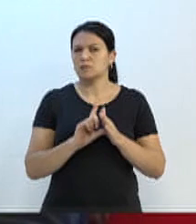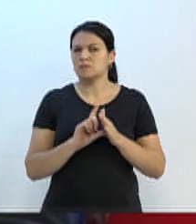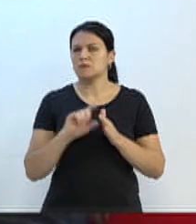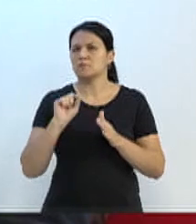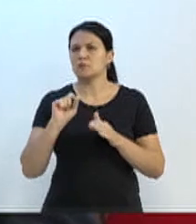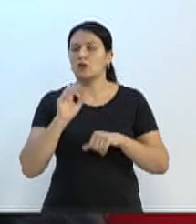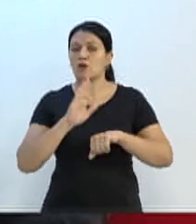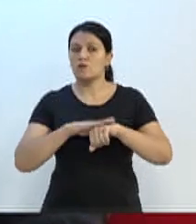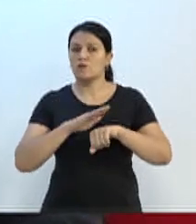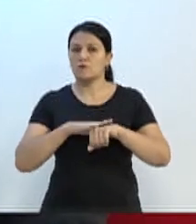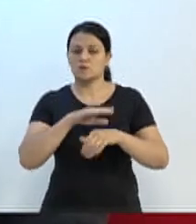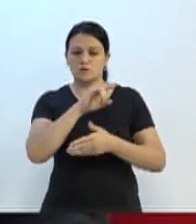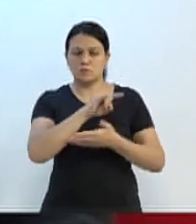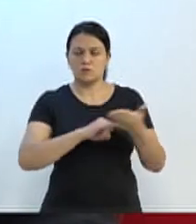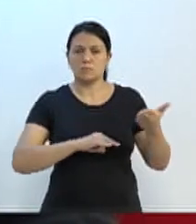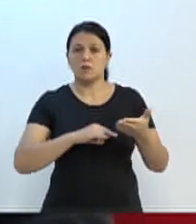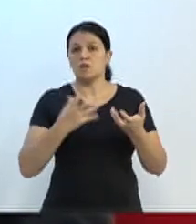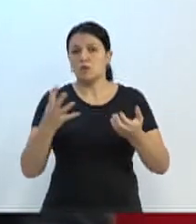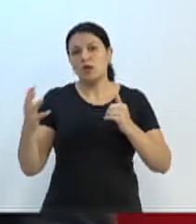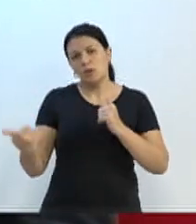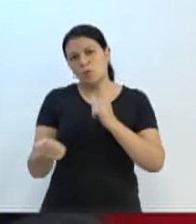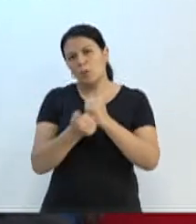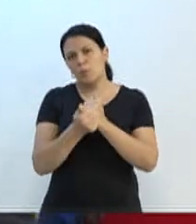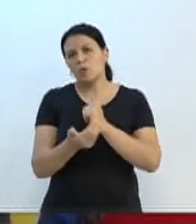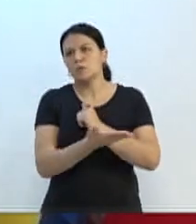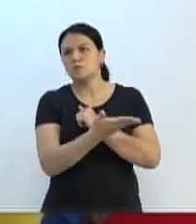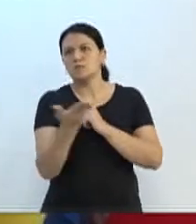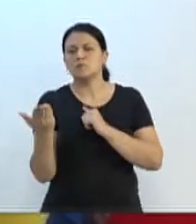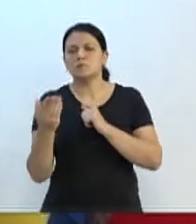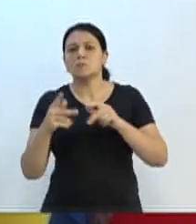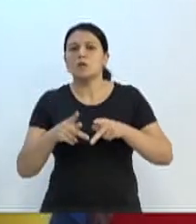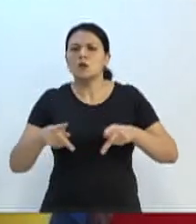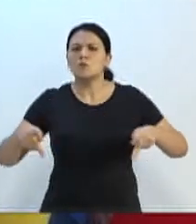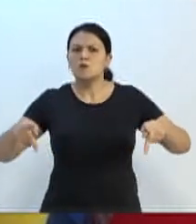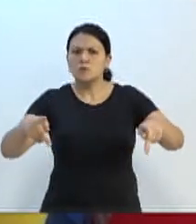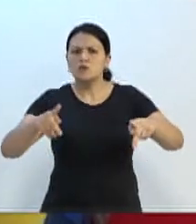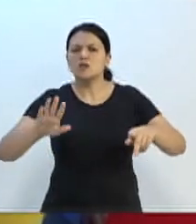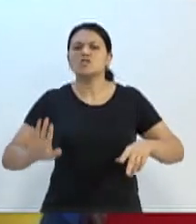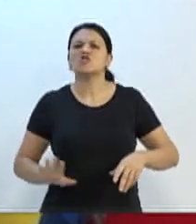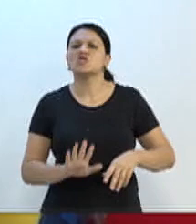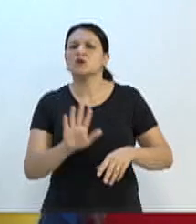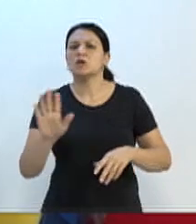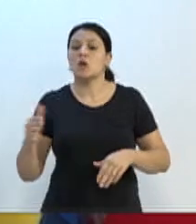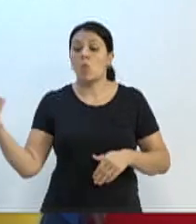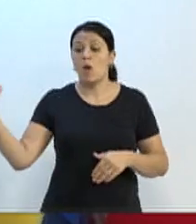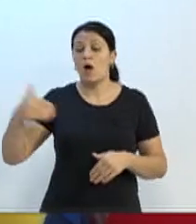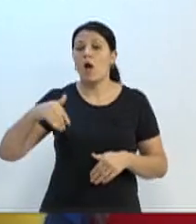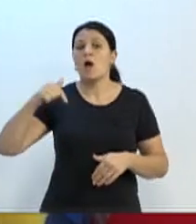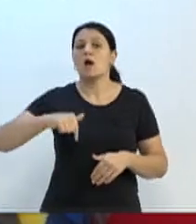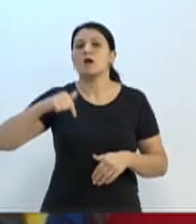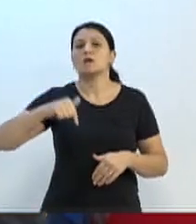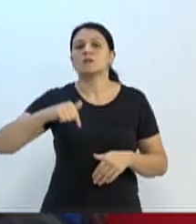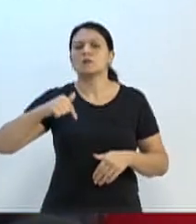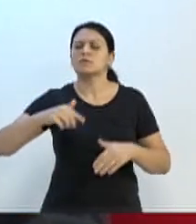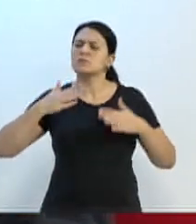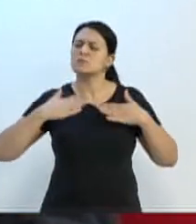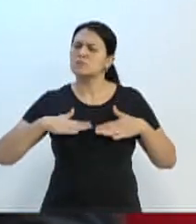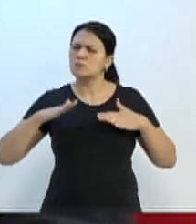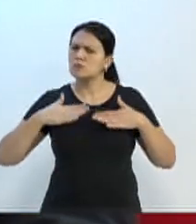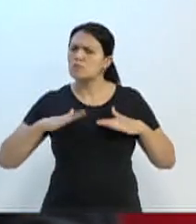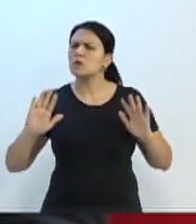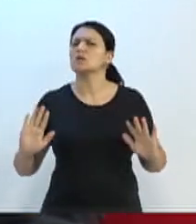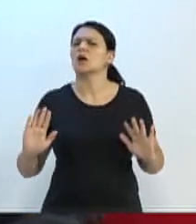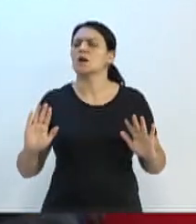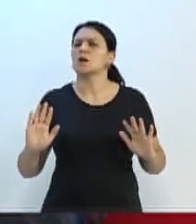fazer um requerimento, e queria o apoio de todos, para que a Procuradoria-Geral do município viesse aqui para nos tranquilizar,